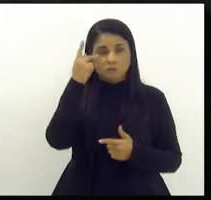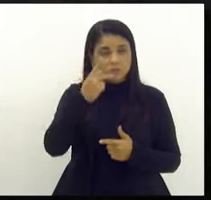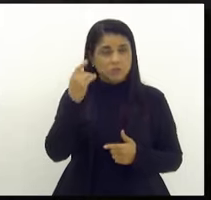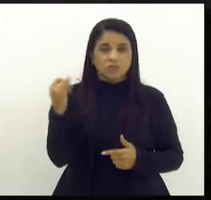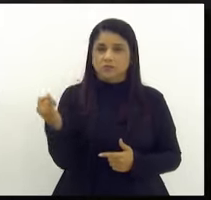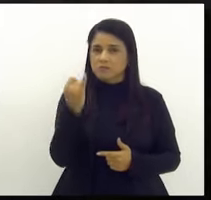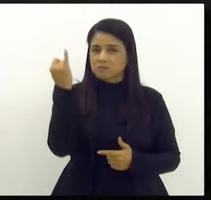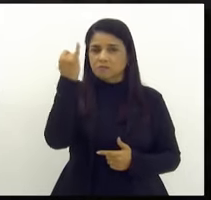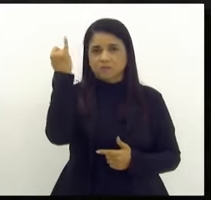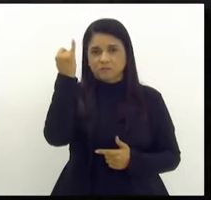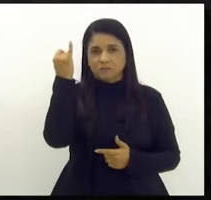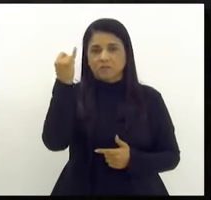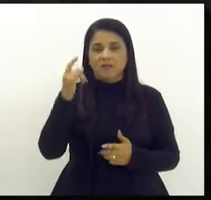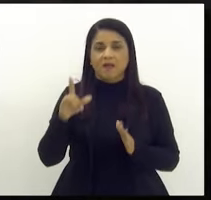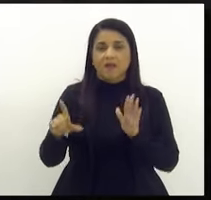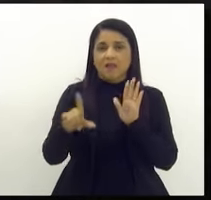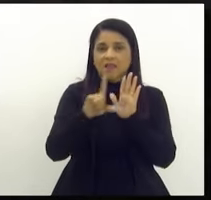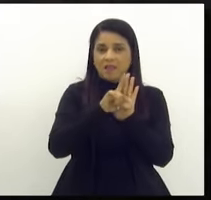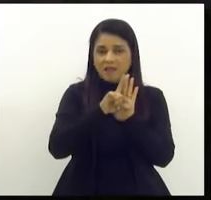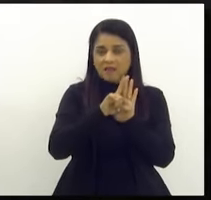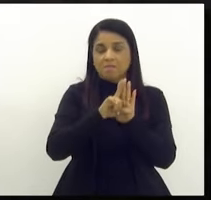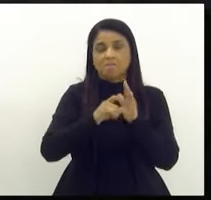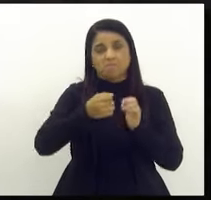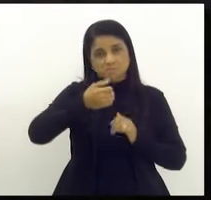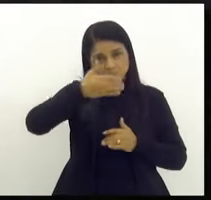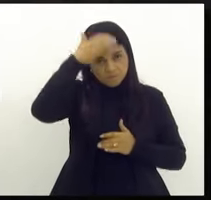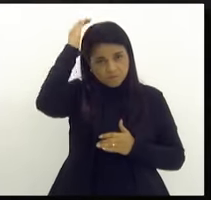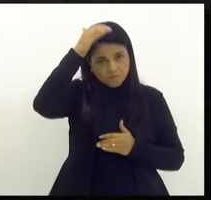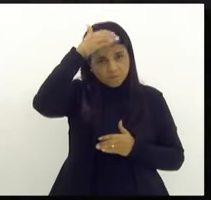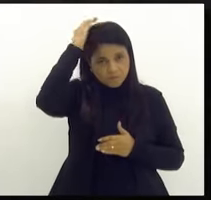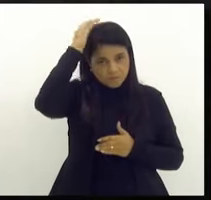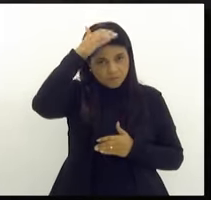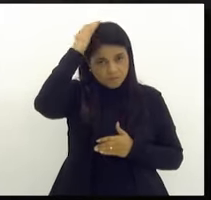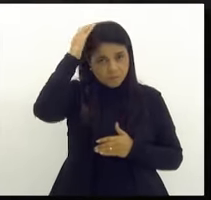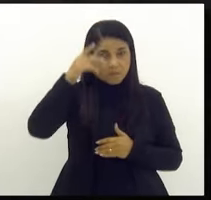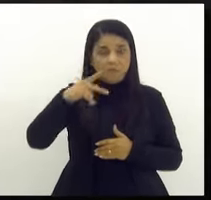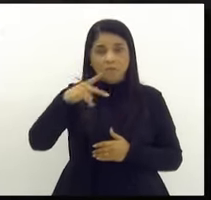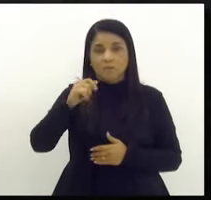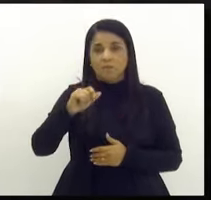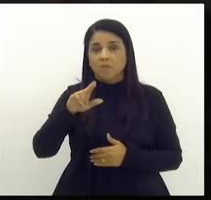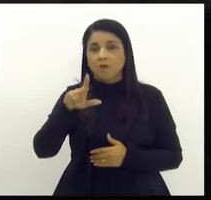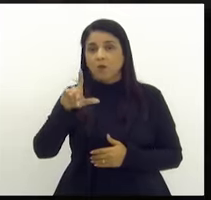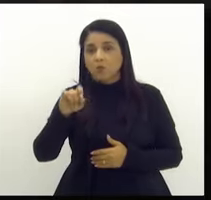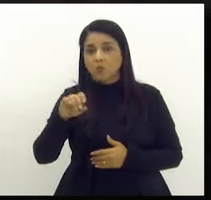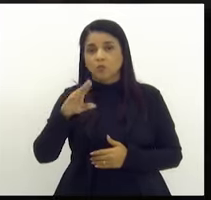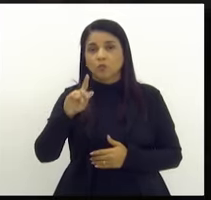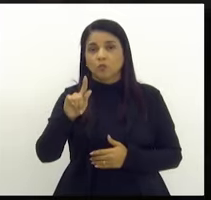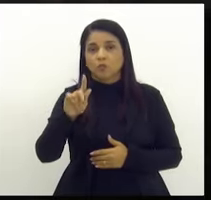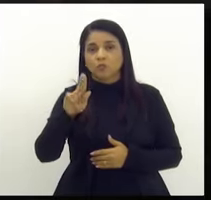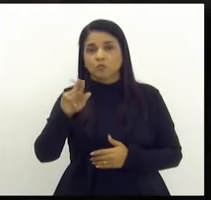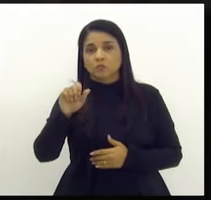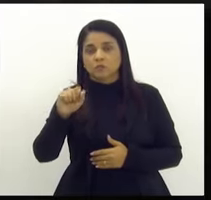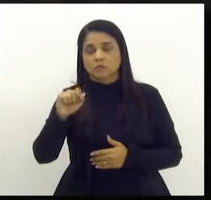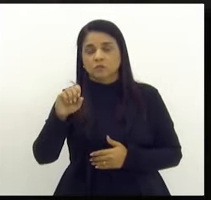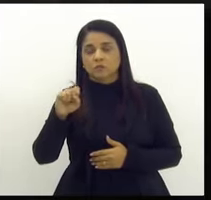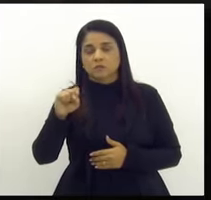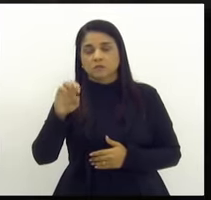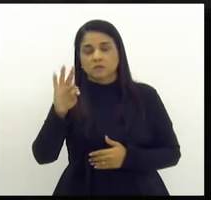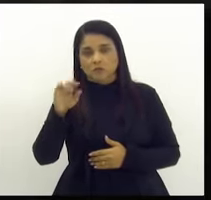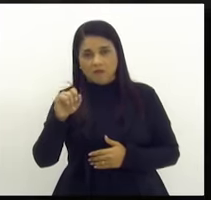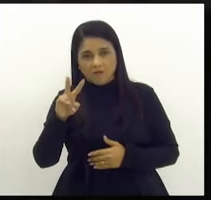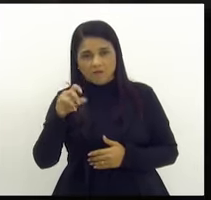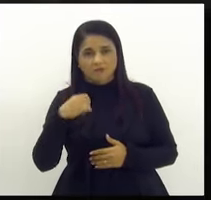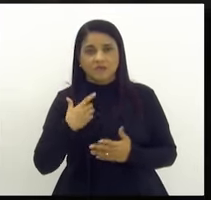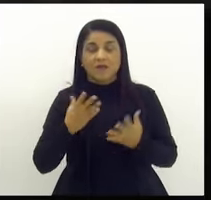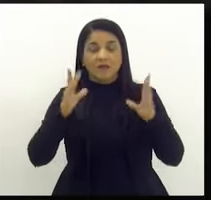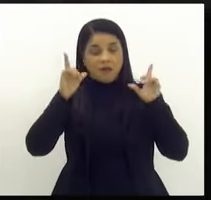importantíssimas que é a lei Paulo Gustavo que trouxe um alívio para quem faz cultura no Brasil em especial no